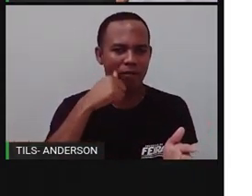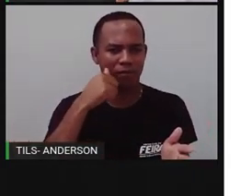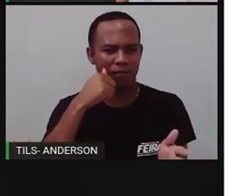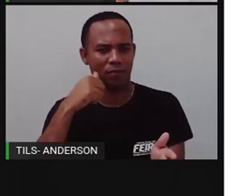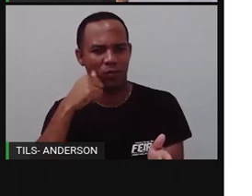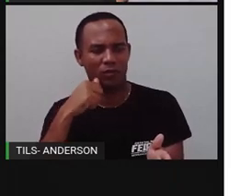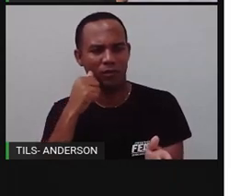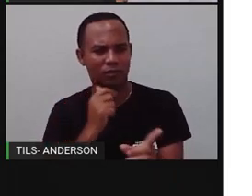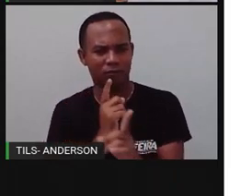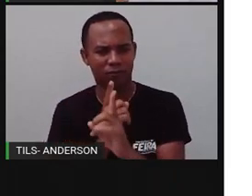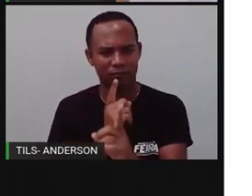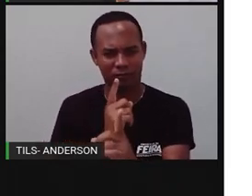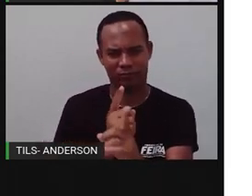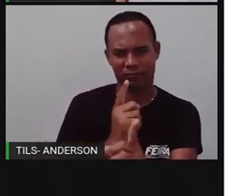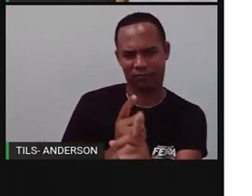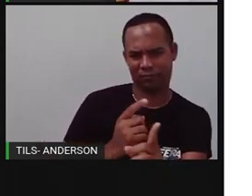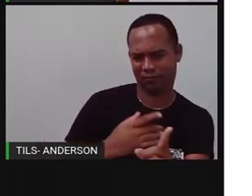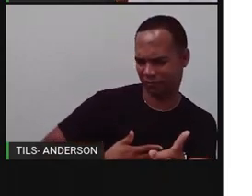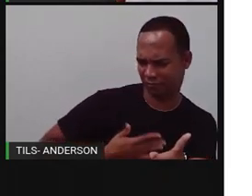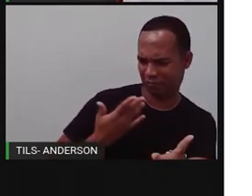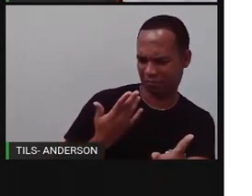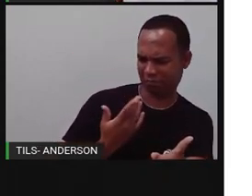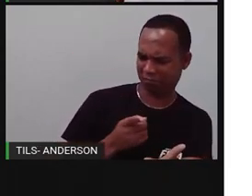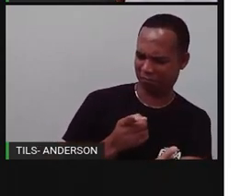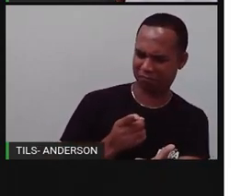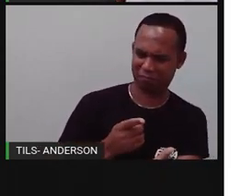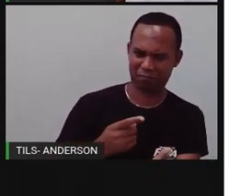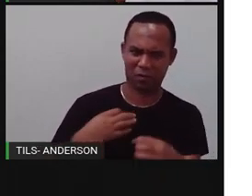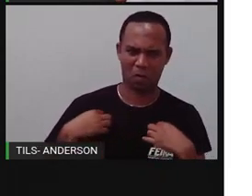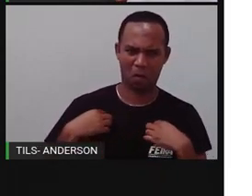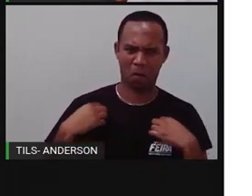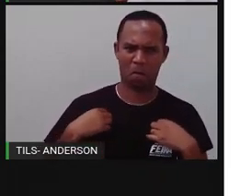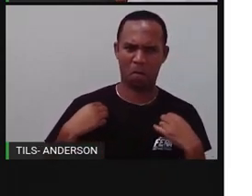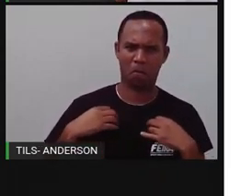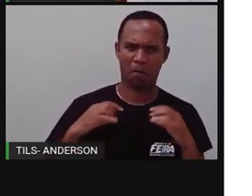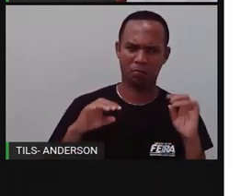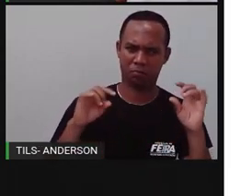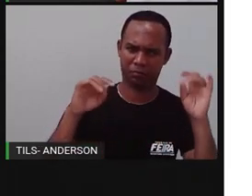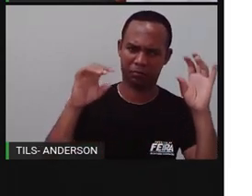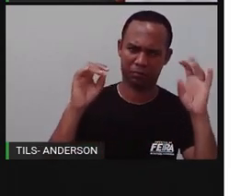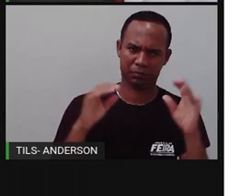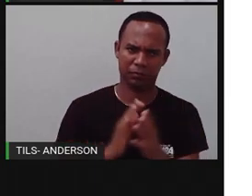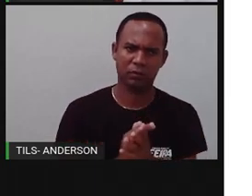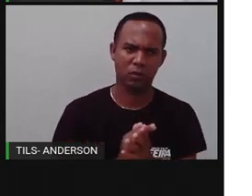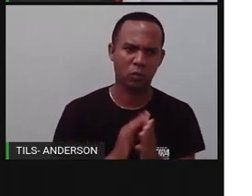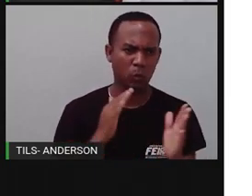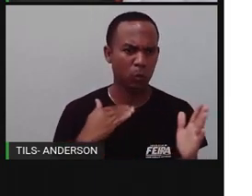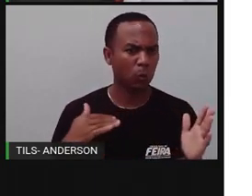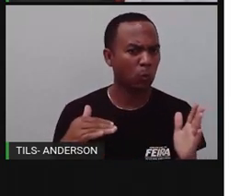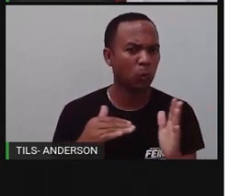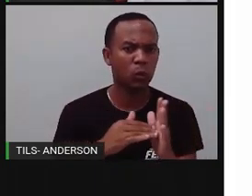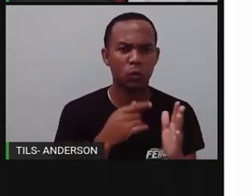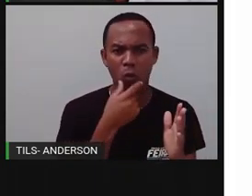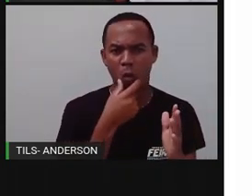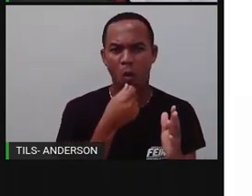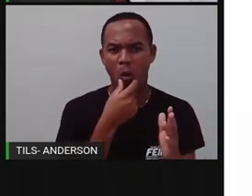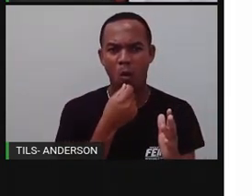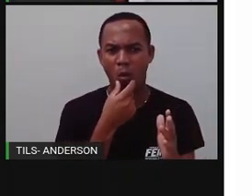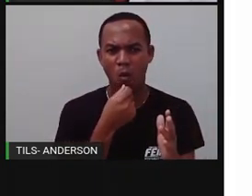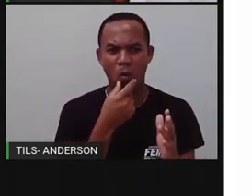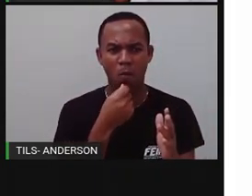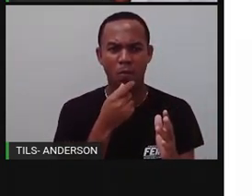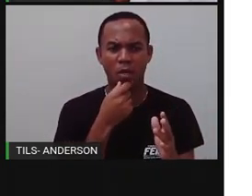cruzaram com ele se espantaram ao vê-lo tão bem vestido assim. Quando todos os homens estavam quase